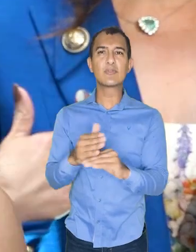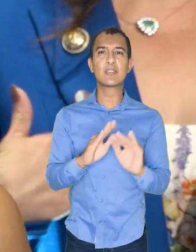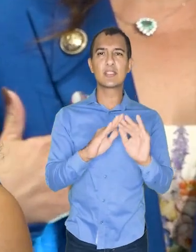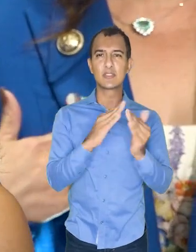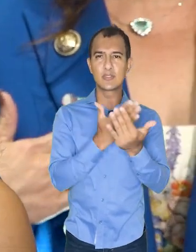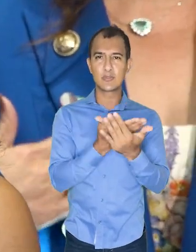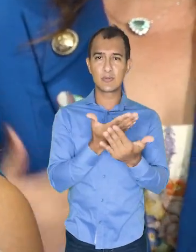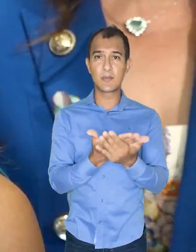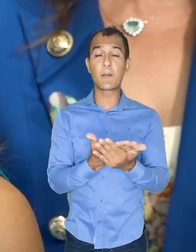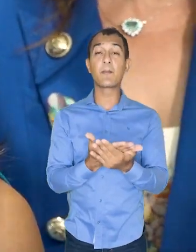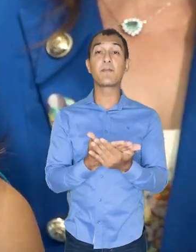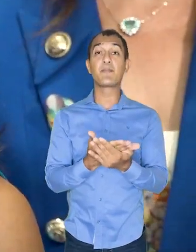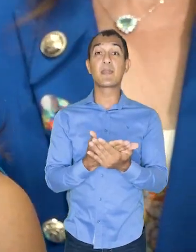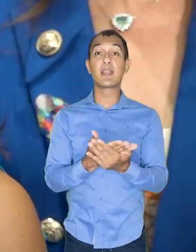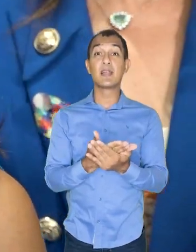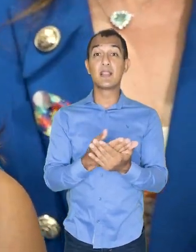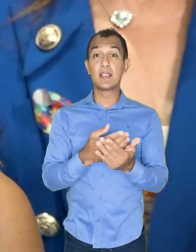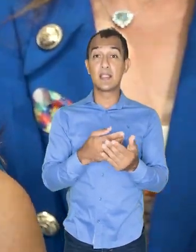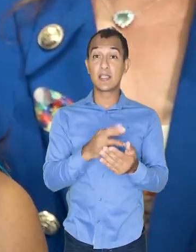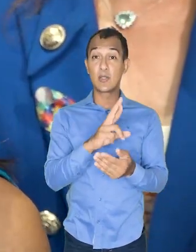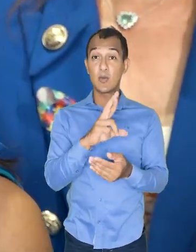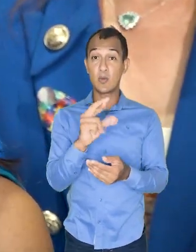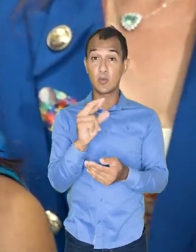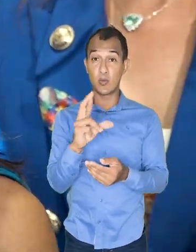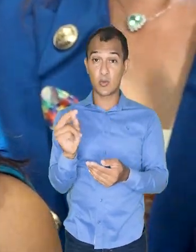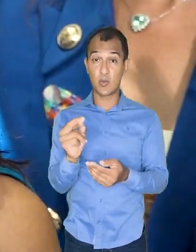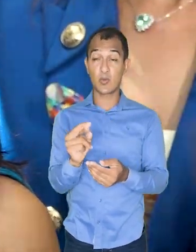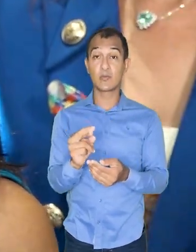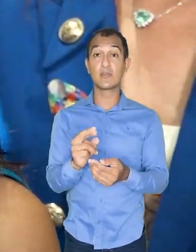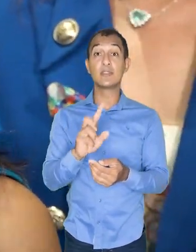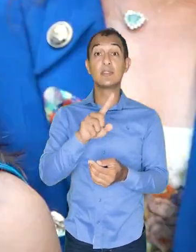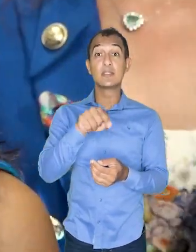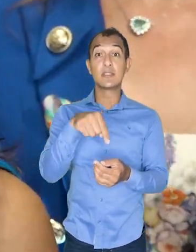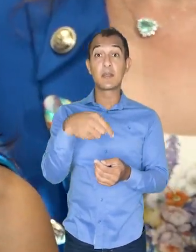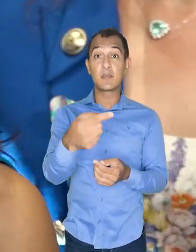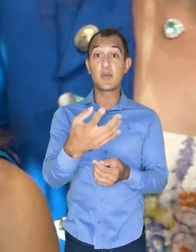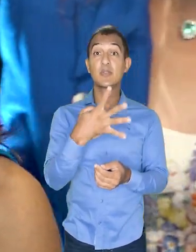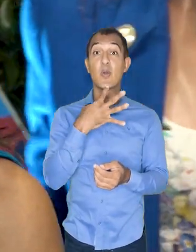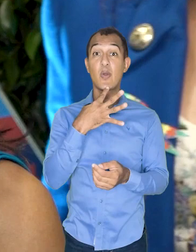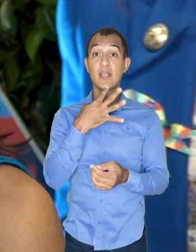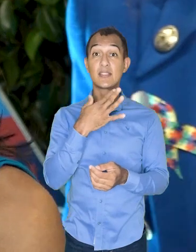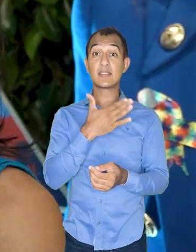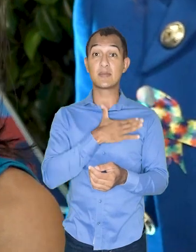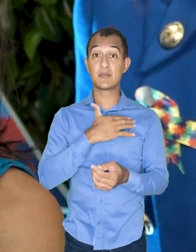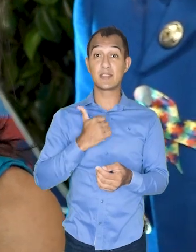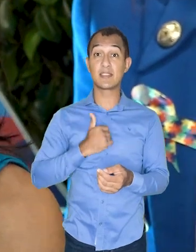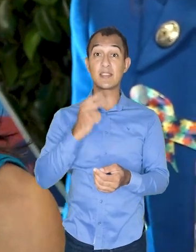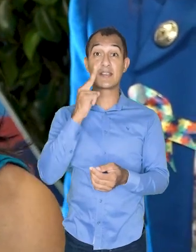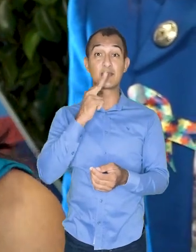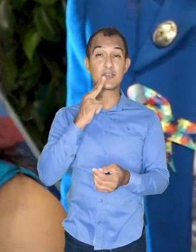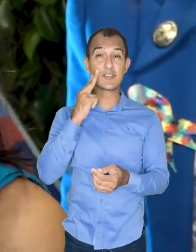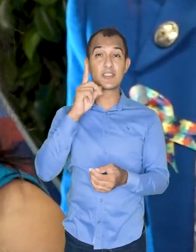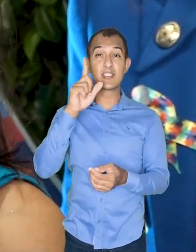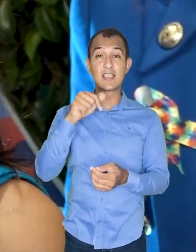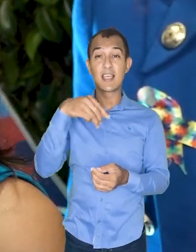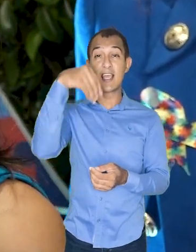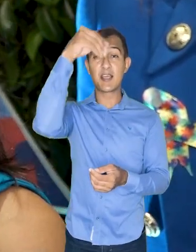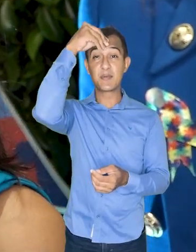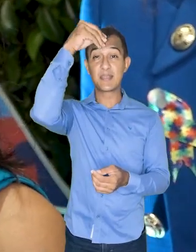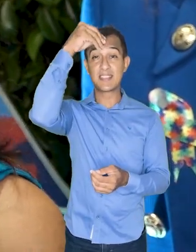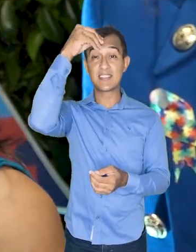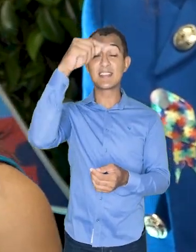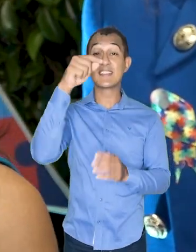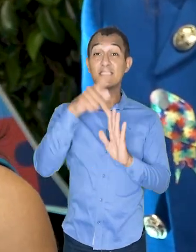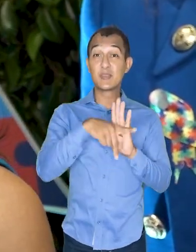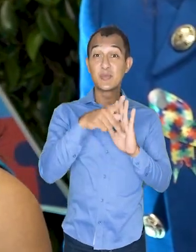nas escolas, né, no município de Rondonópolis. E depois que eu conheci a primeira-dama, Virgínia, que é a nossa